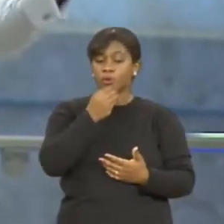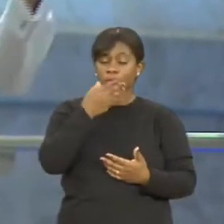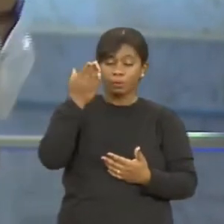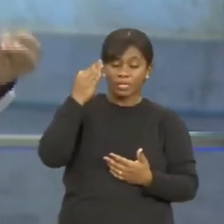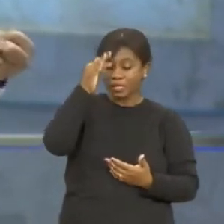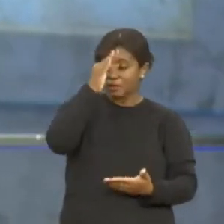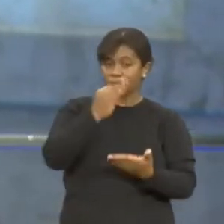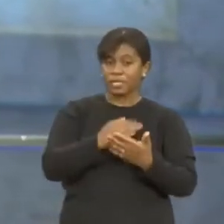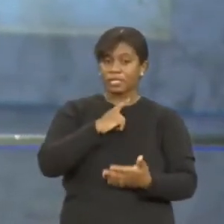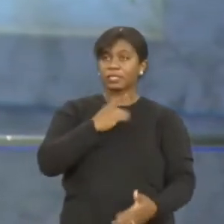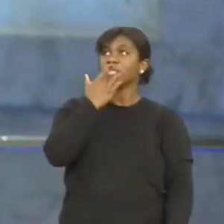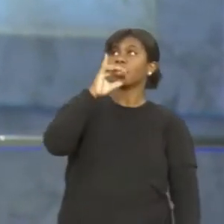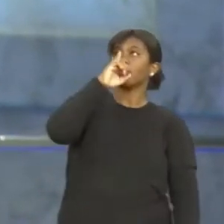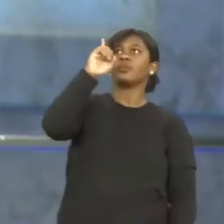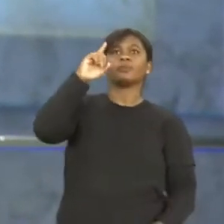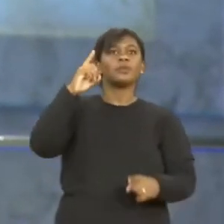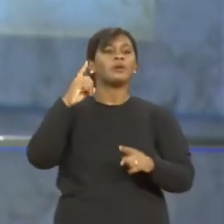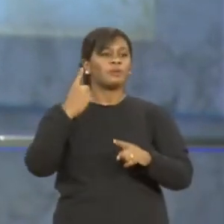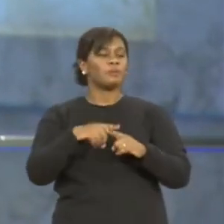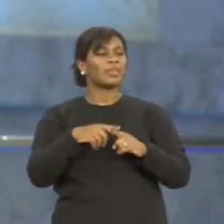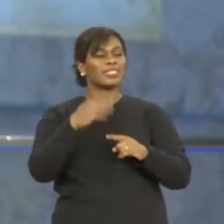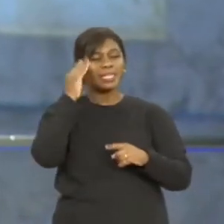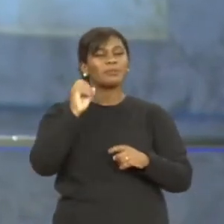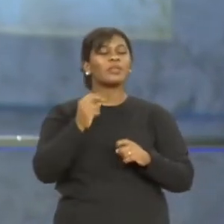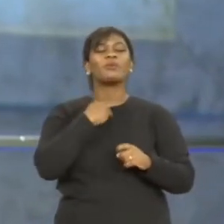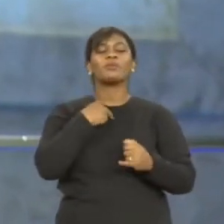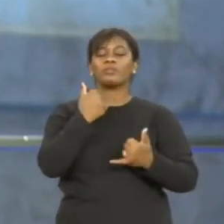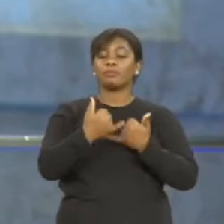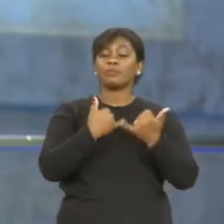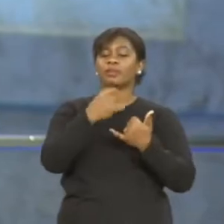tinham um temor, porque sabia que não podia brincar com Deus.